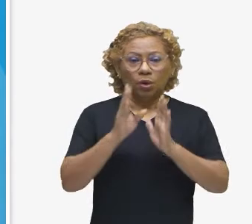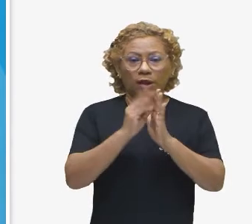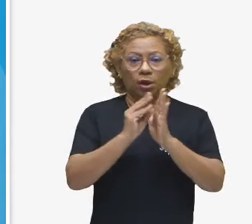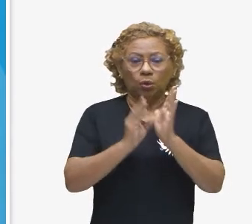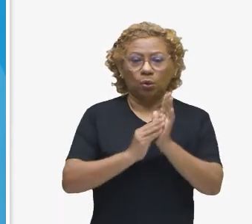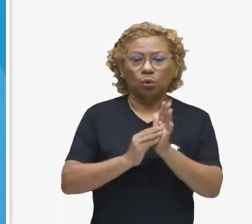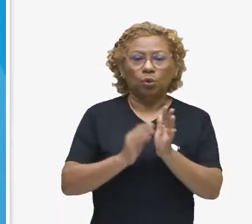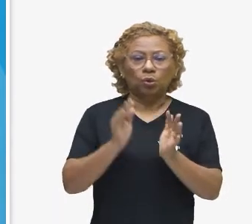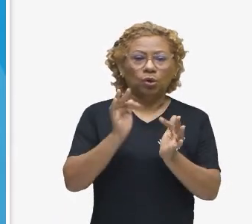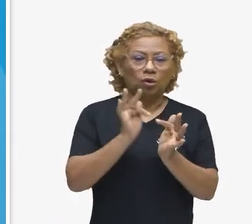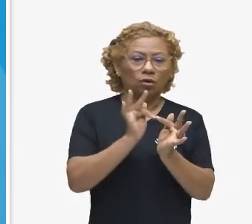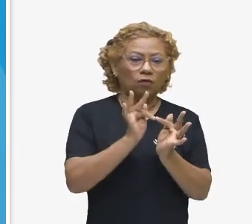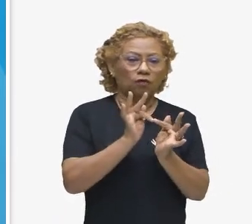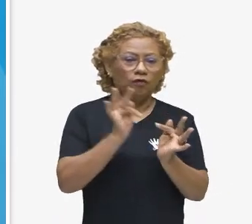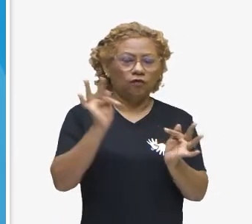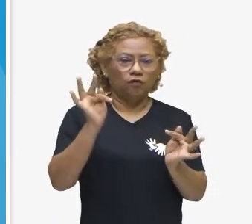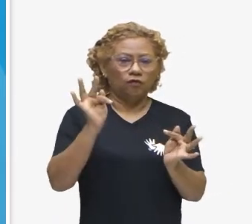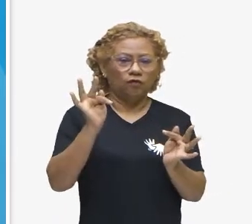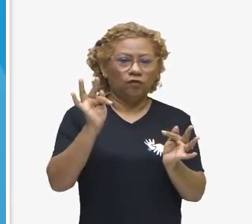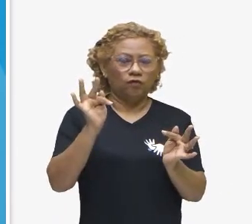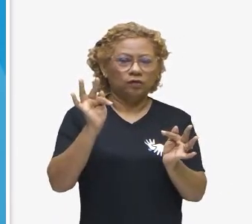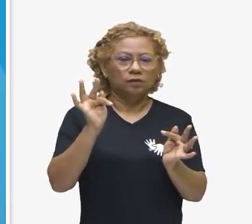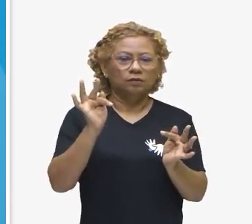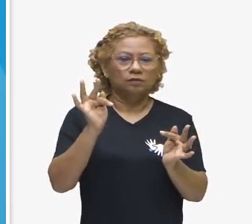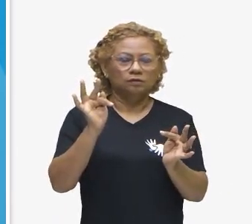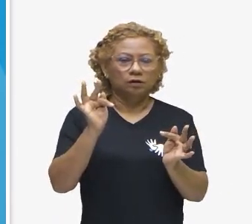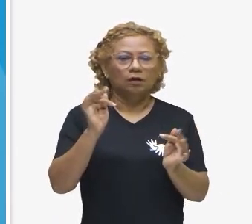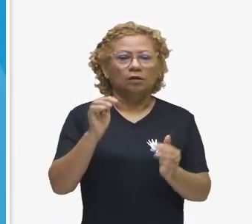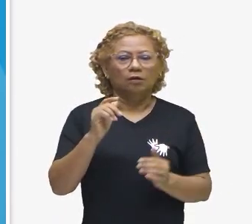Conteúdo: funções trigonométricas, cosseno.